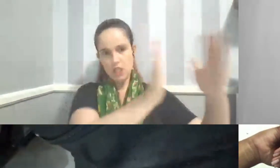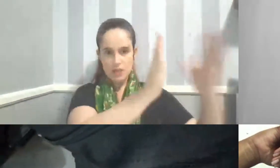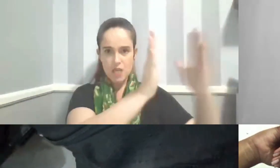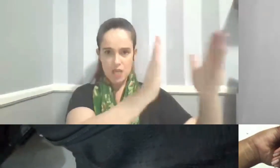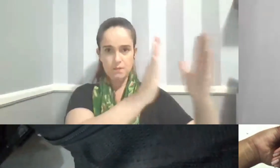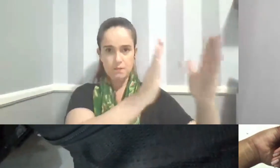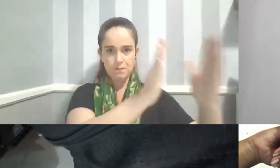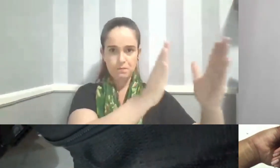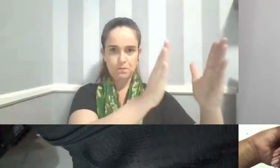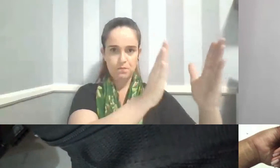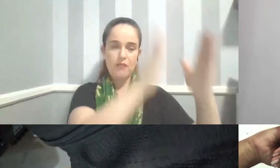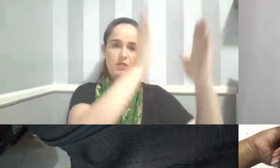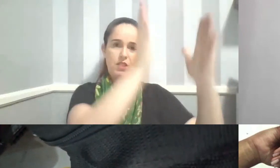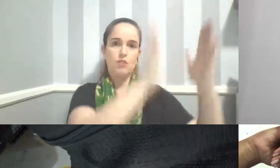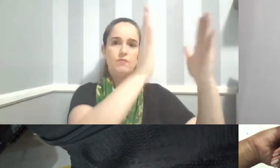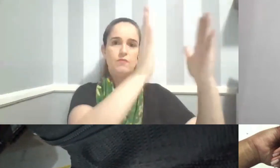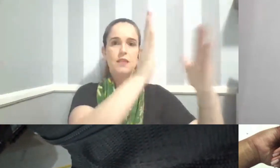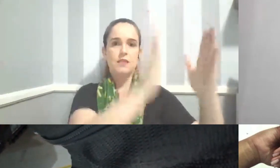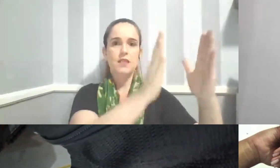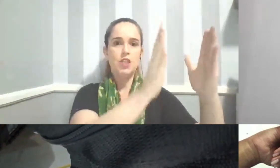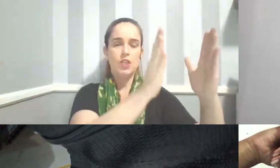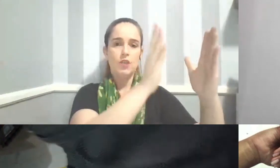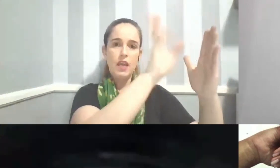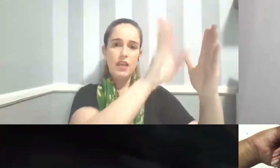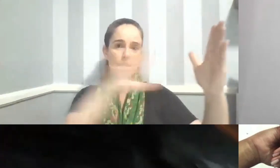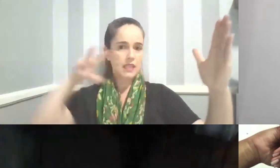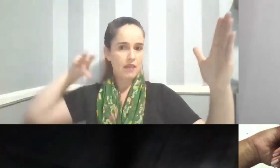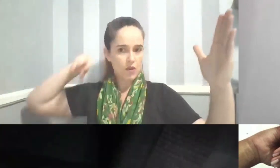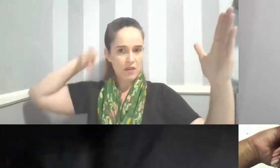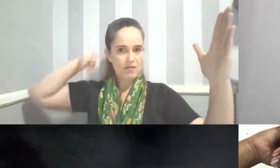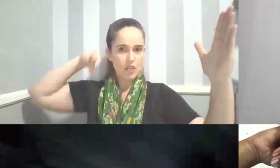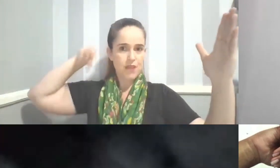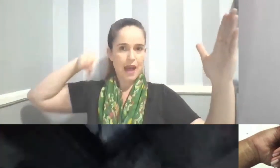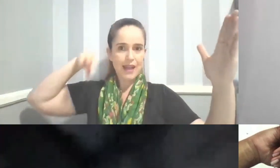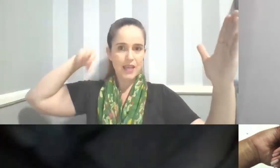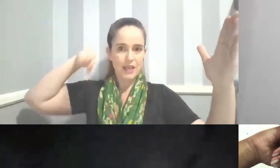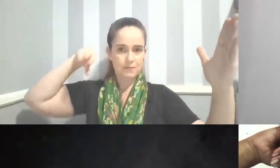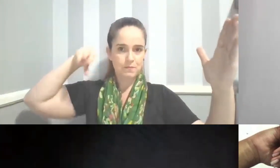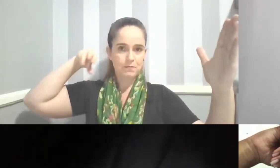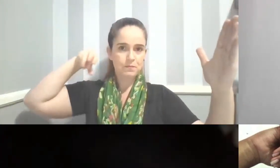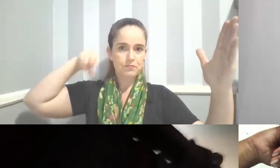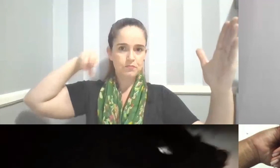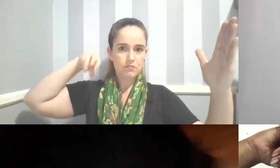nesse cantinho aqui, tá? Você deixou a vítima nesse cantinho. E você está vendo uma vítima